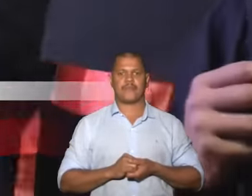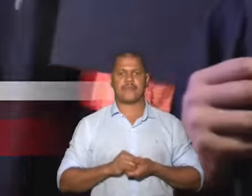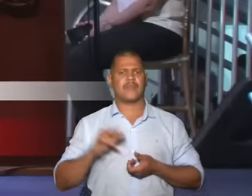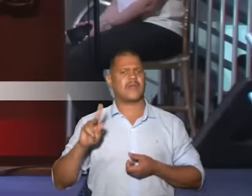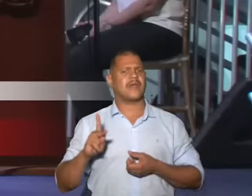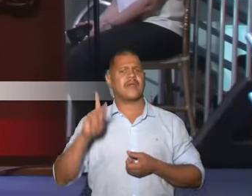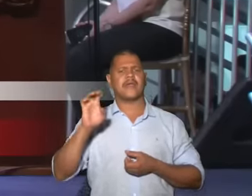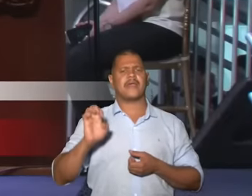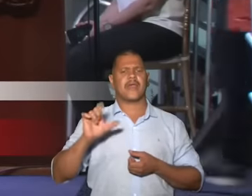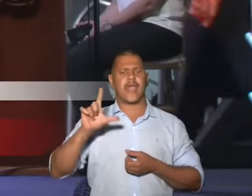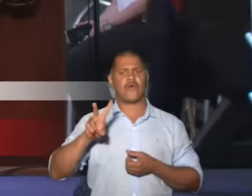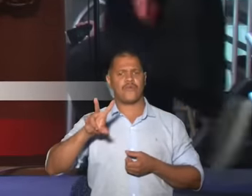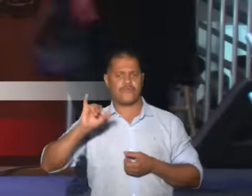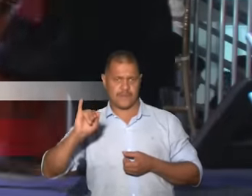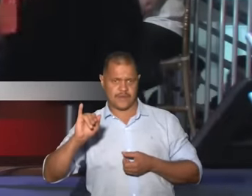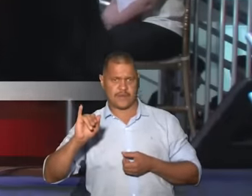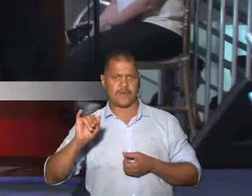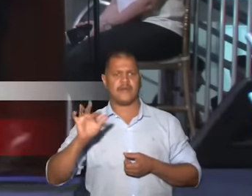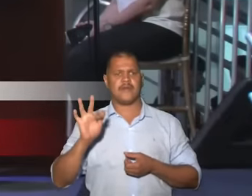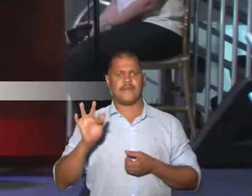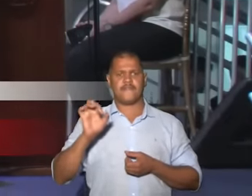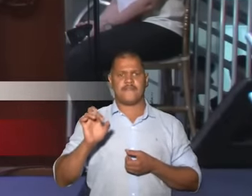Kelvin Ferreira de Oliveira.